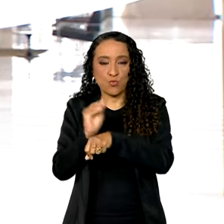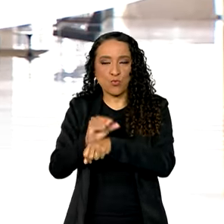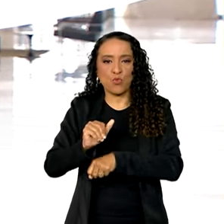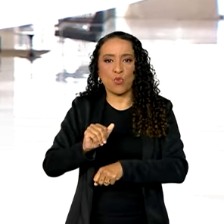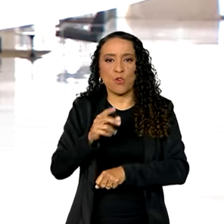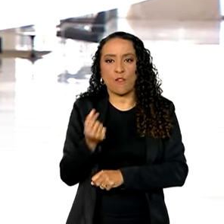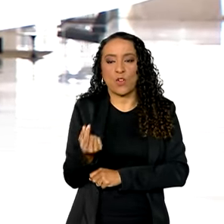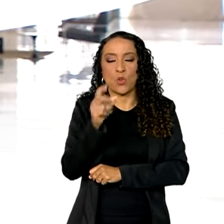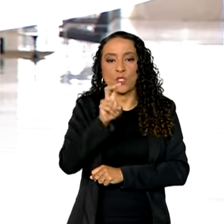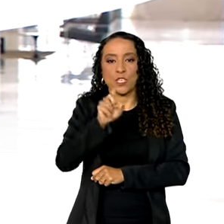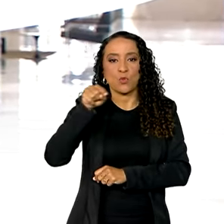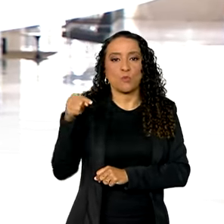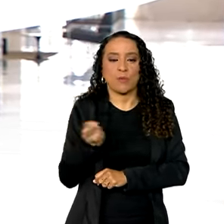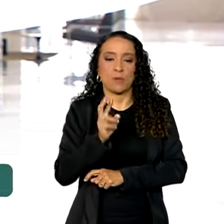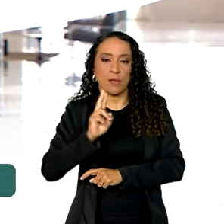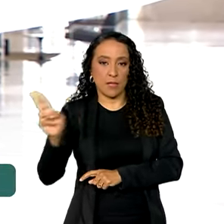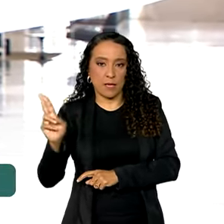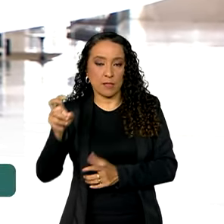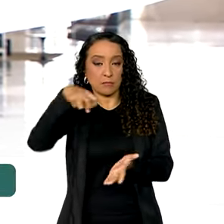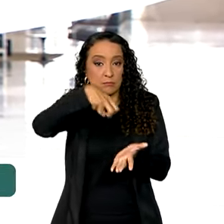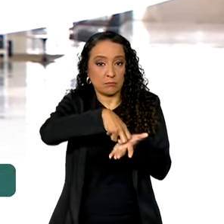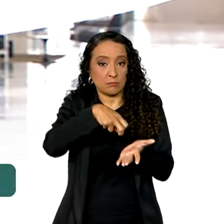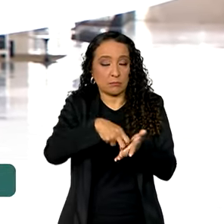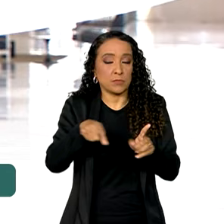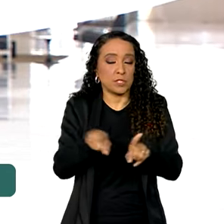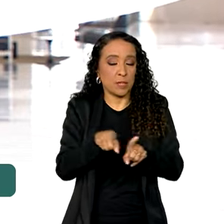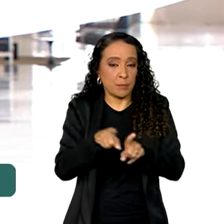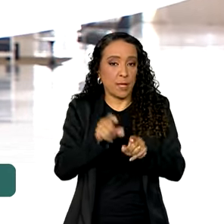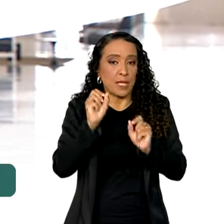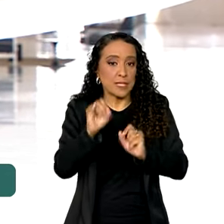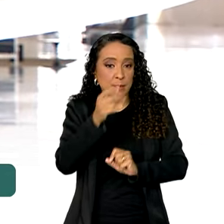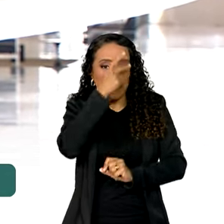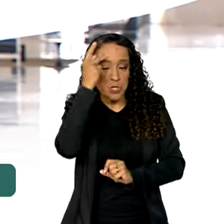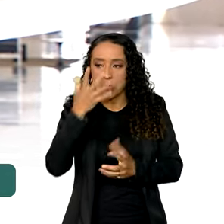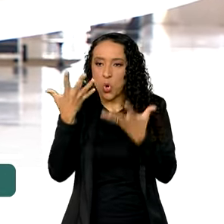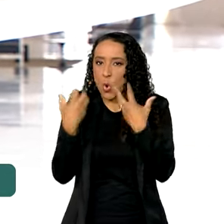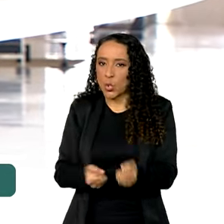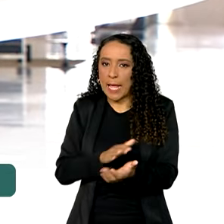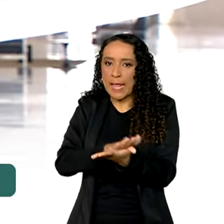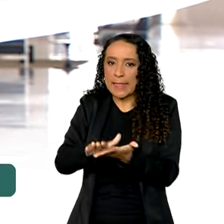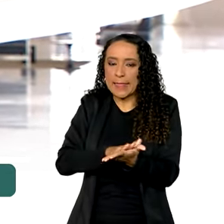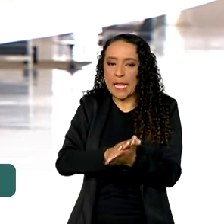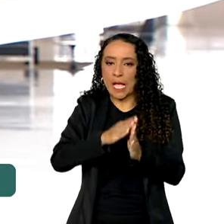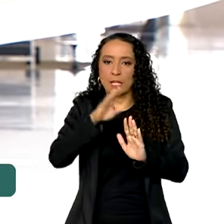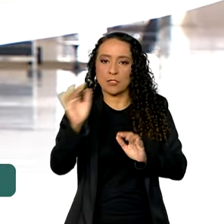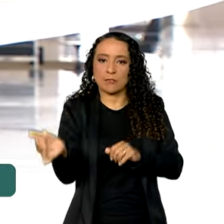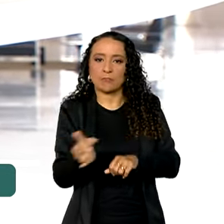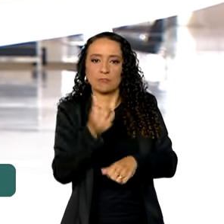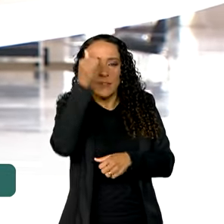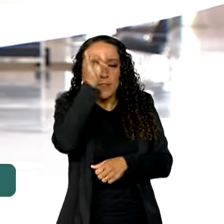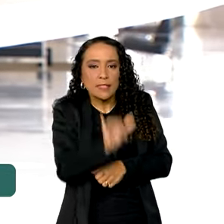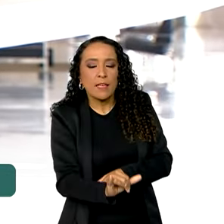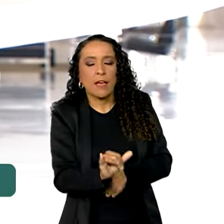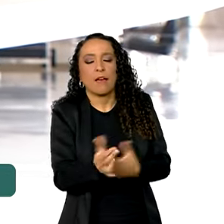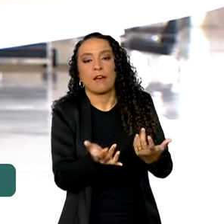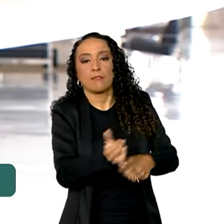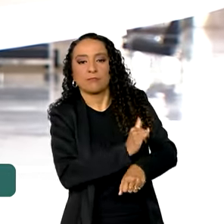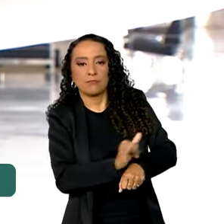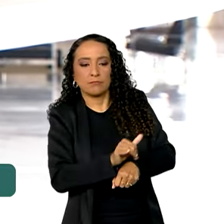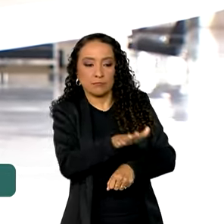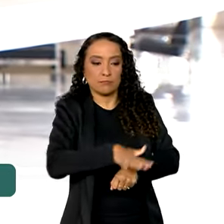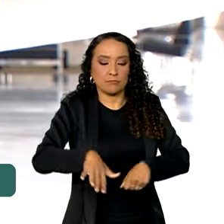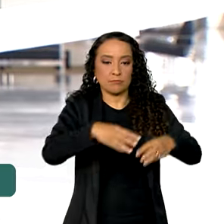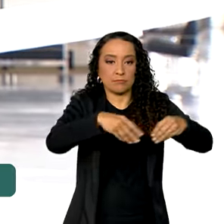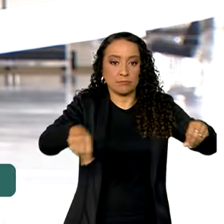de R$5 mil. A penalidade também vale para quem não adotar medidas de prevenção contra incêndio nas